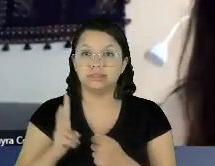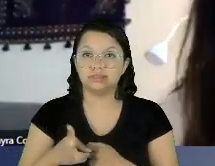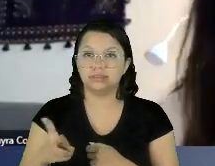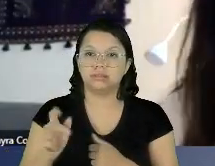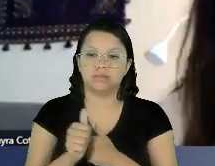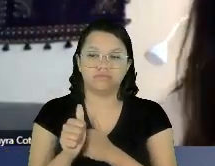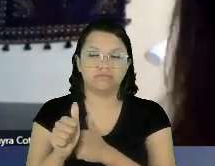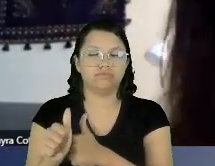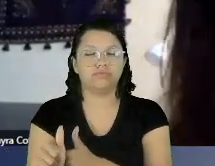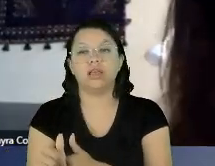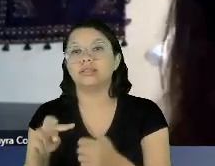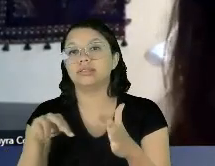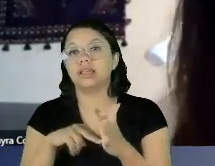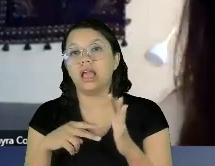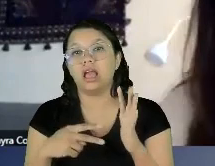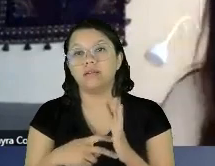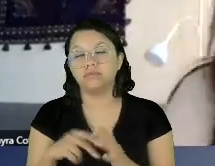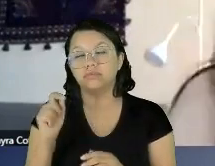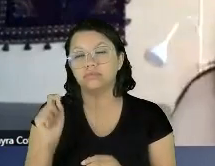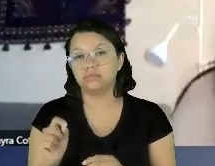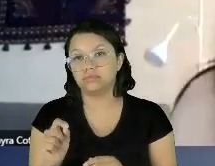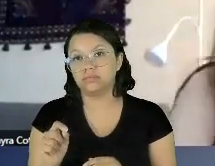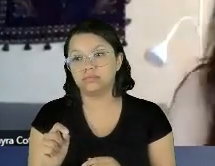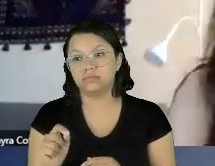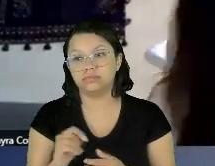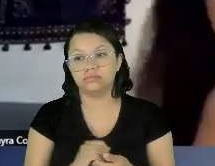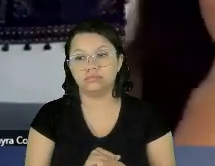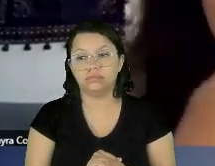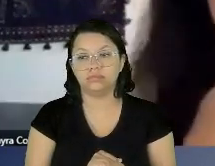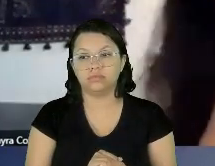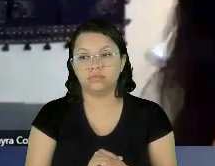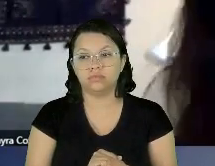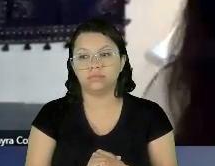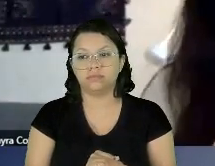disso, ele precisa estar sempre acompanhando. Isso significa que